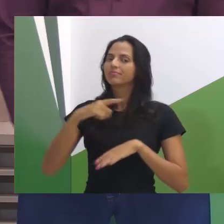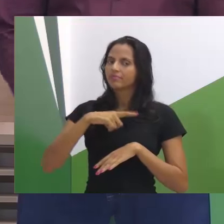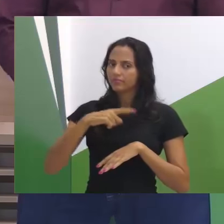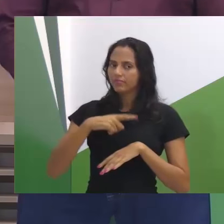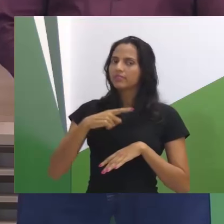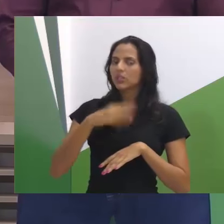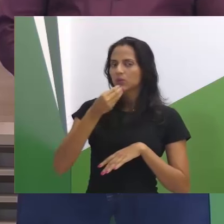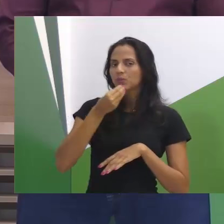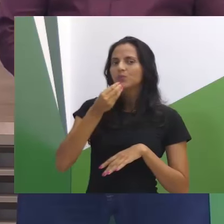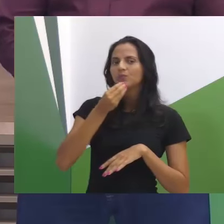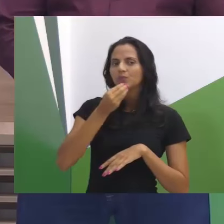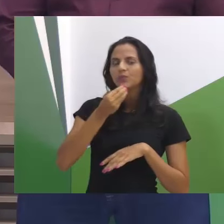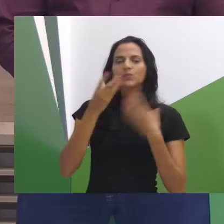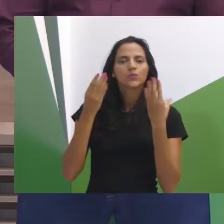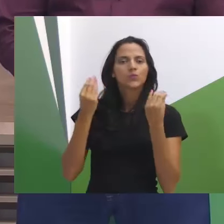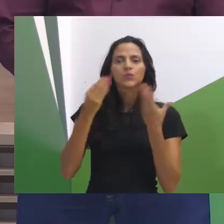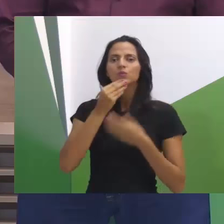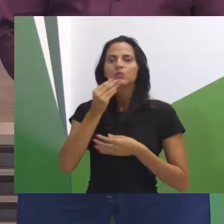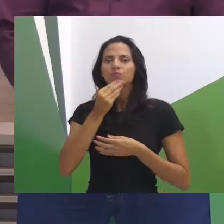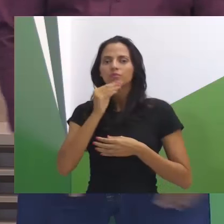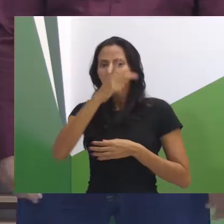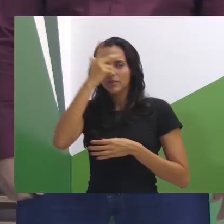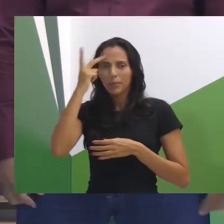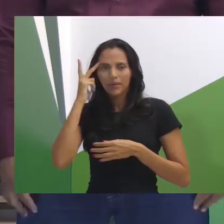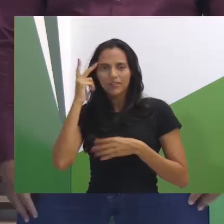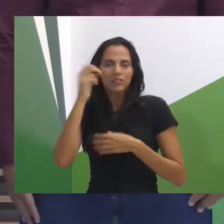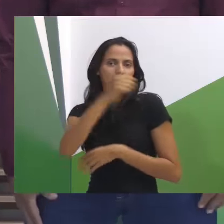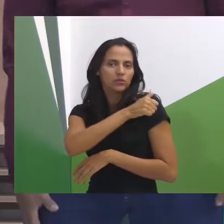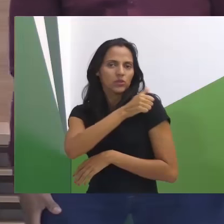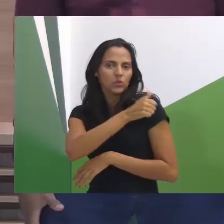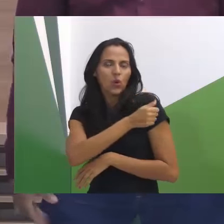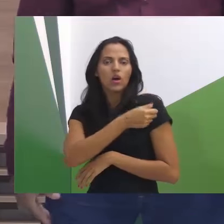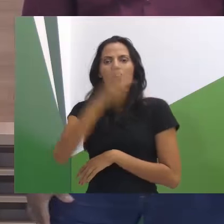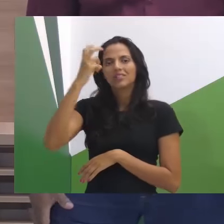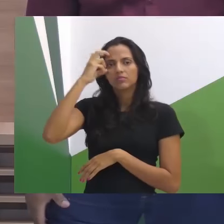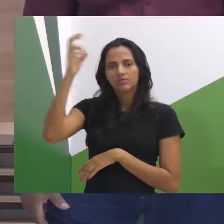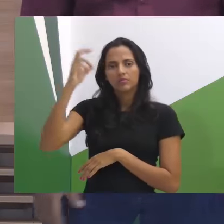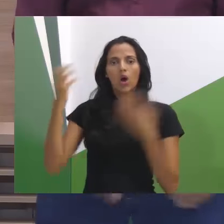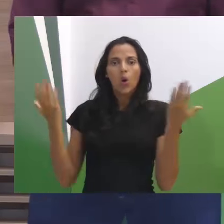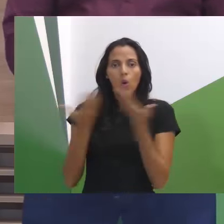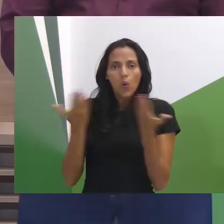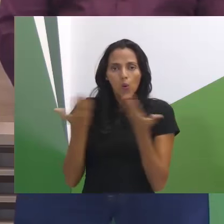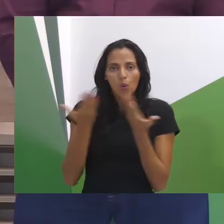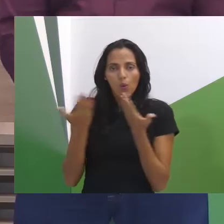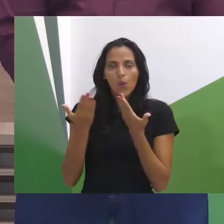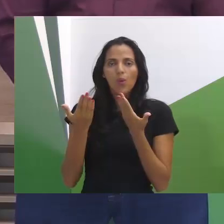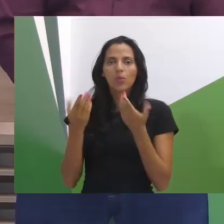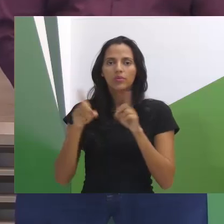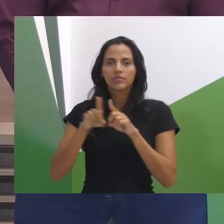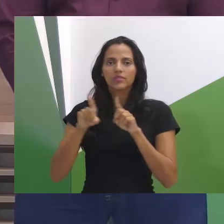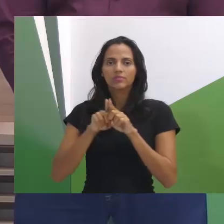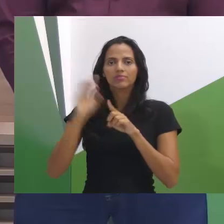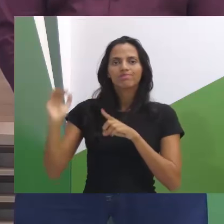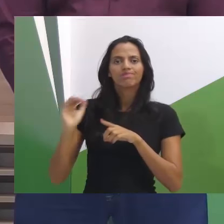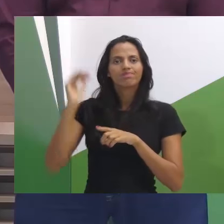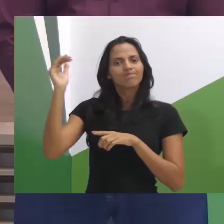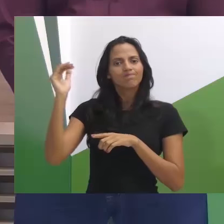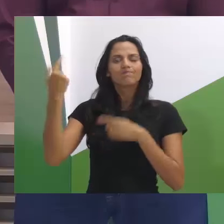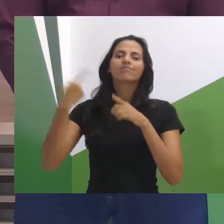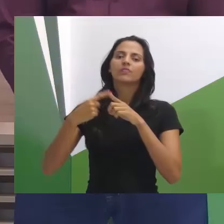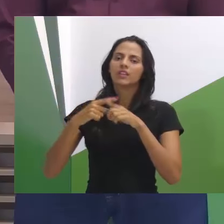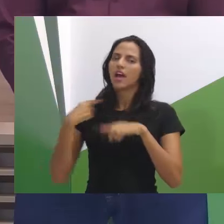possibilidades Nós temos potencial e nós podemos nos equiparar Temos que ocupar o nosso nível, o espaço